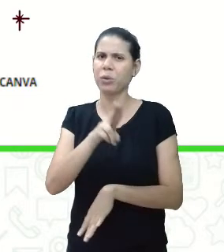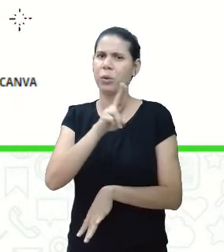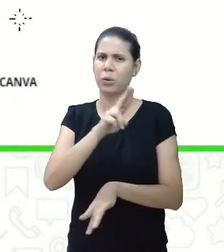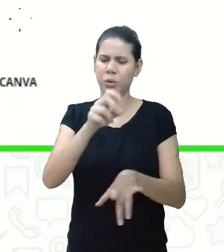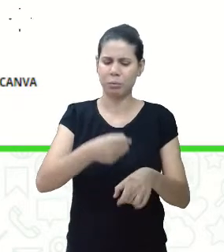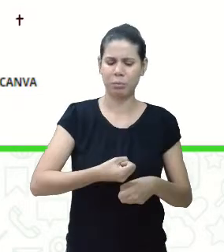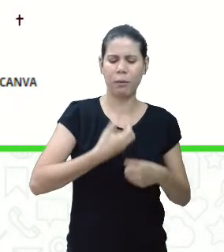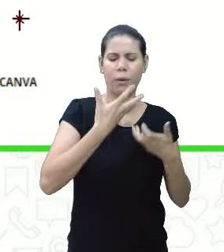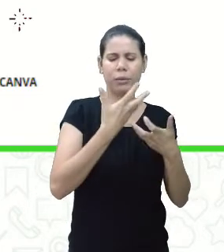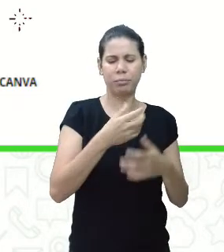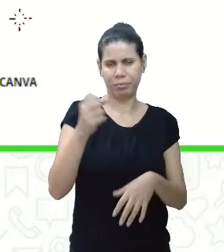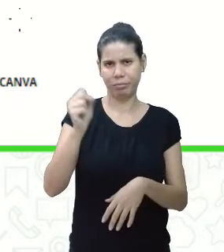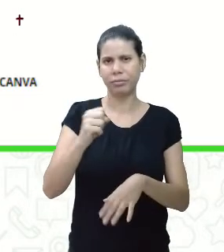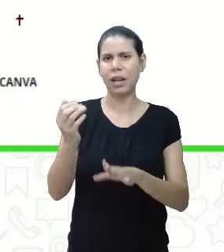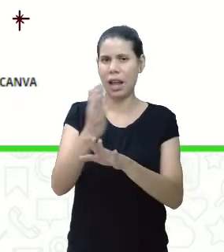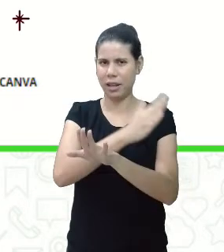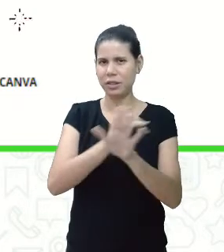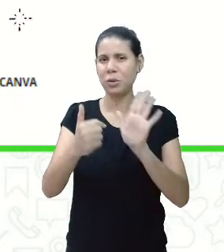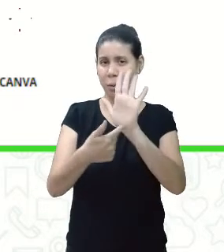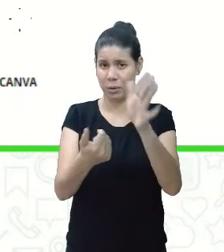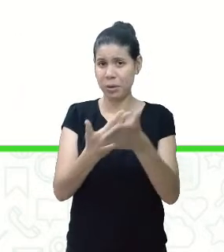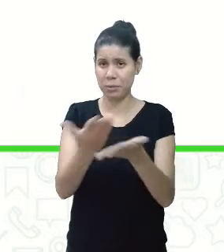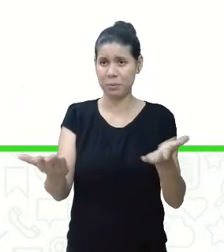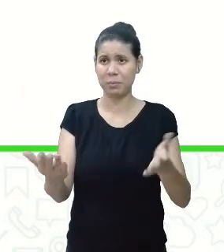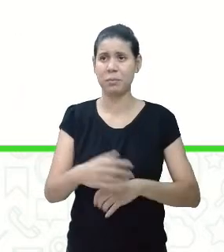uma poesia para vocês.